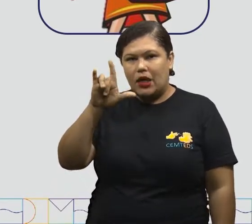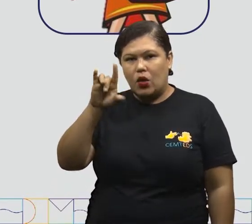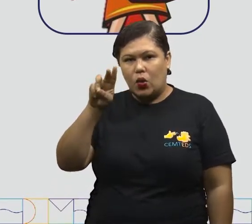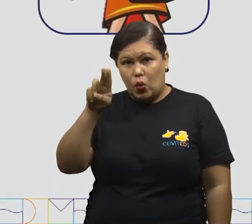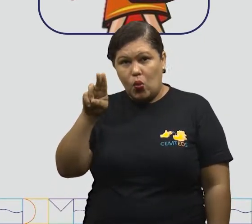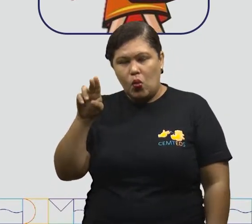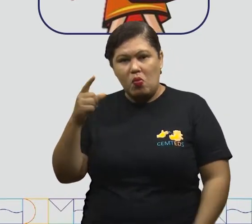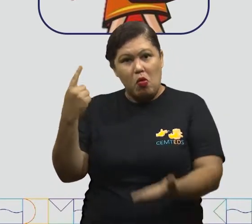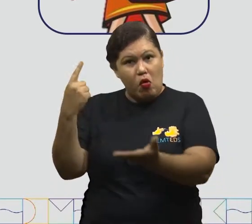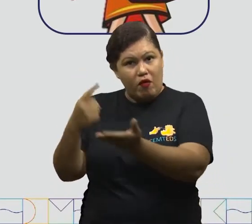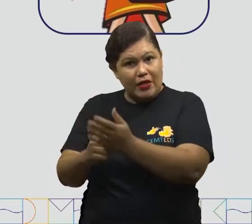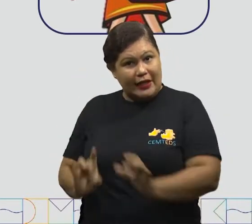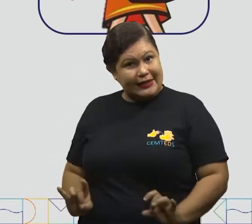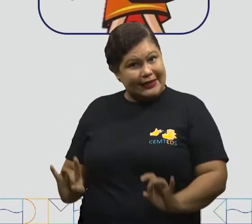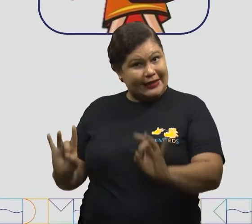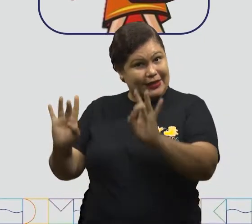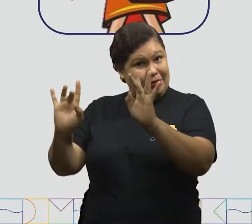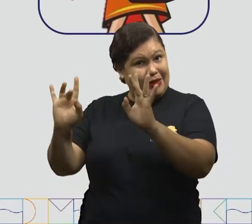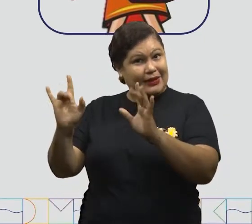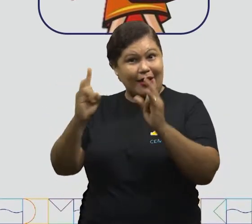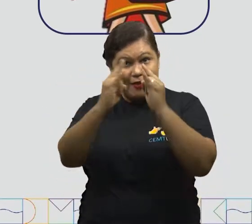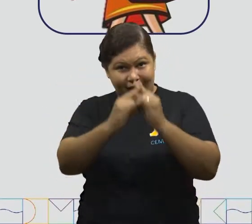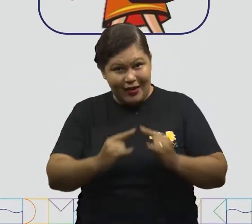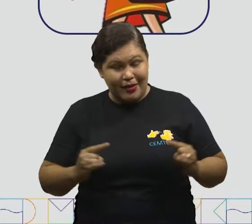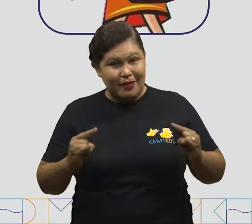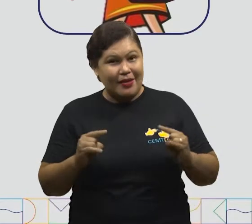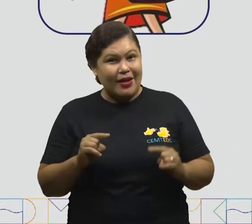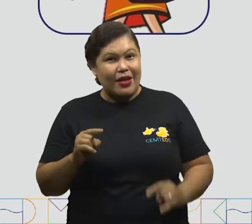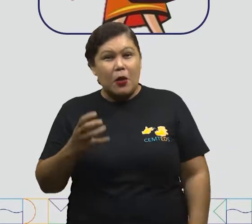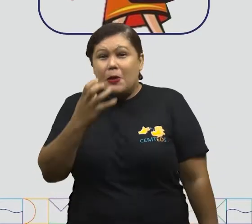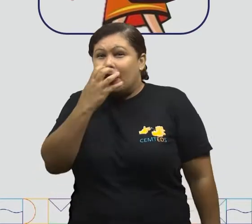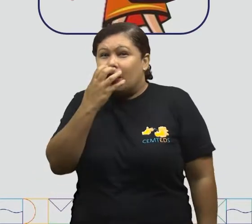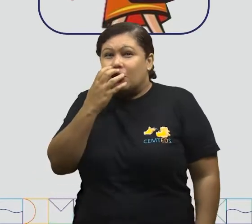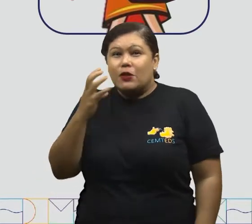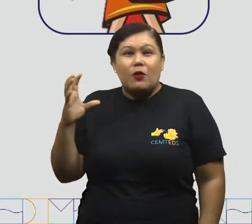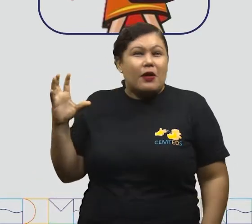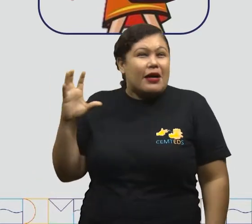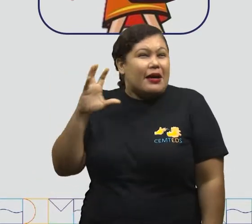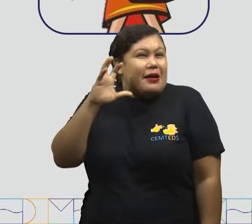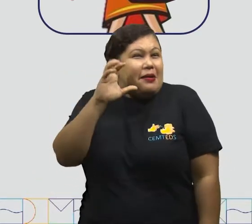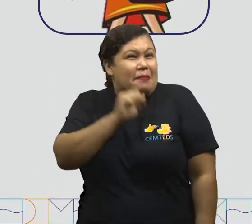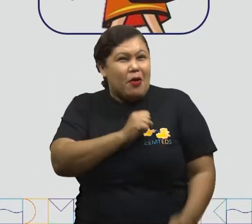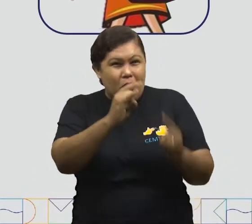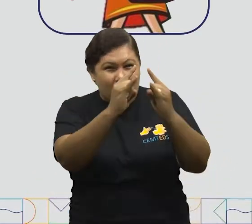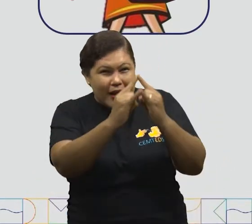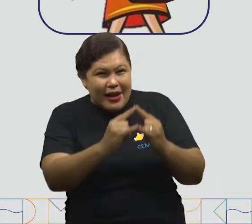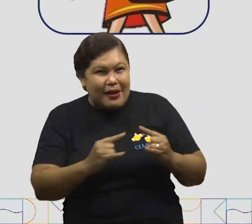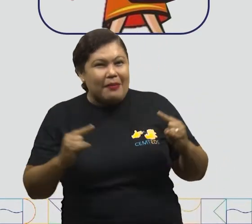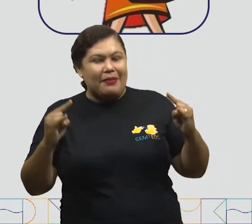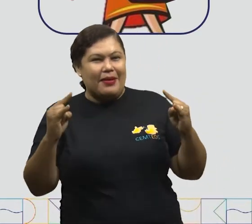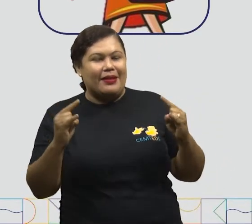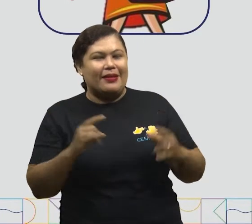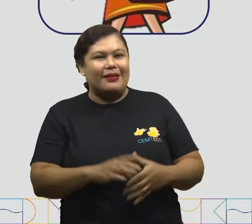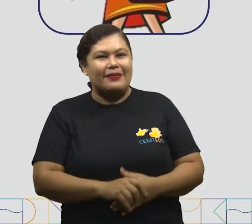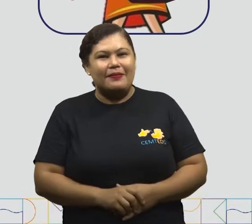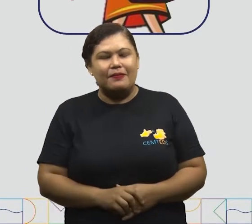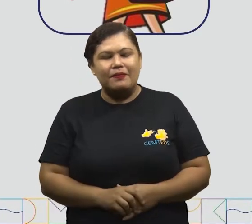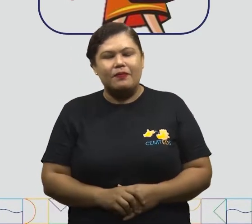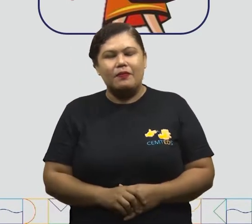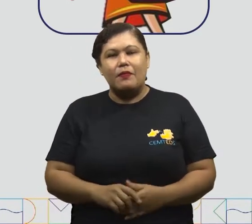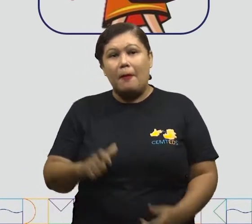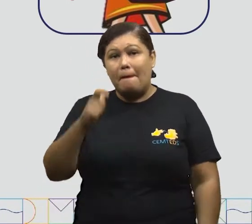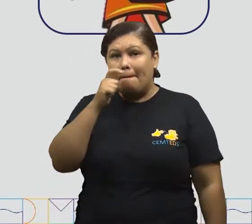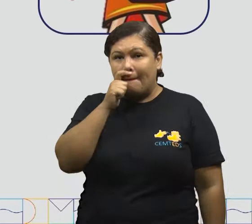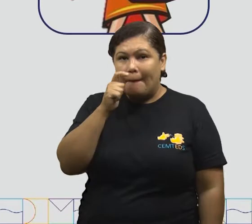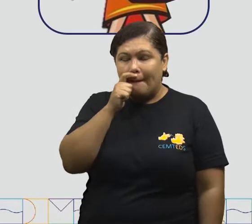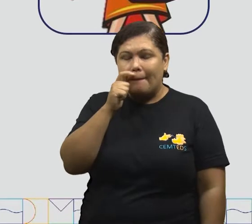foi o convidado especial dessa história. Bilu divertiu-se demais, assim como divertiu a todos. Os pais